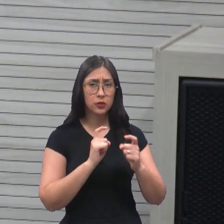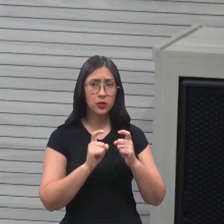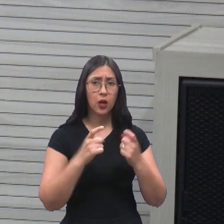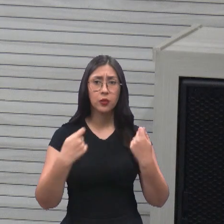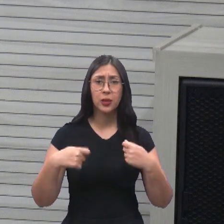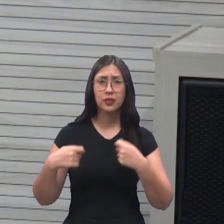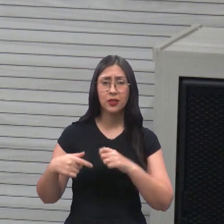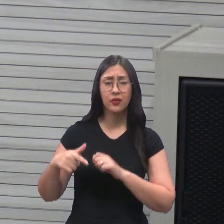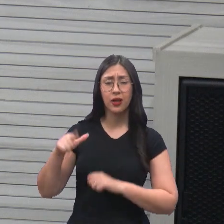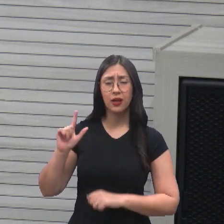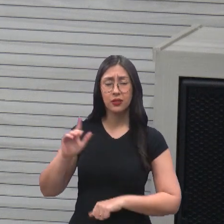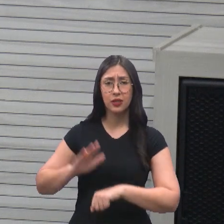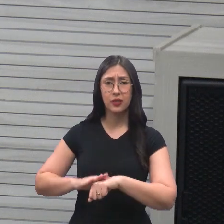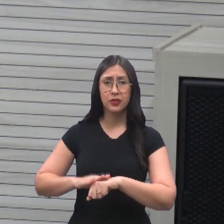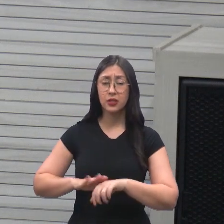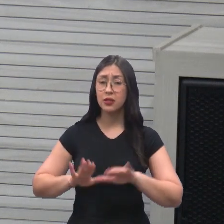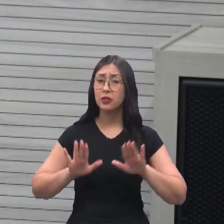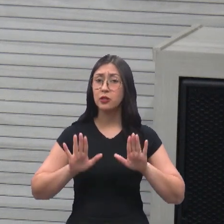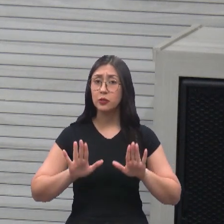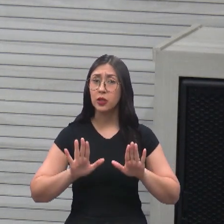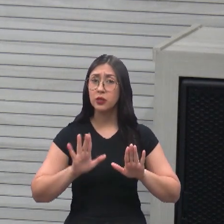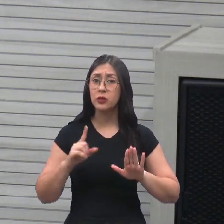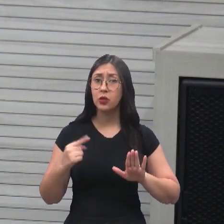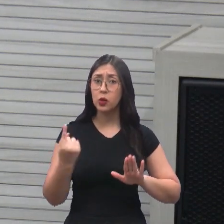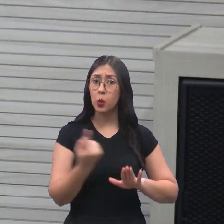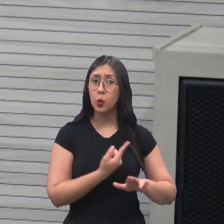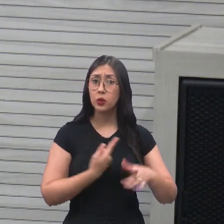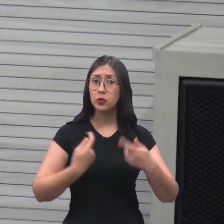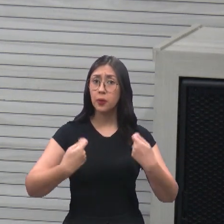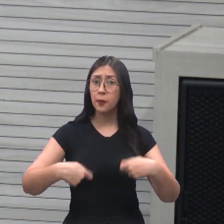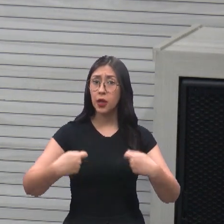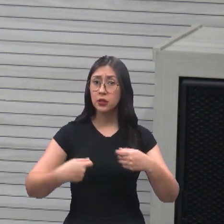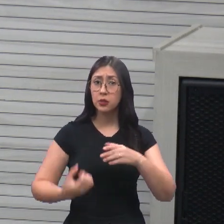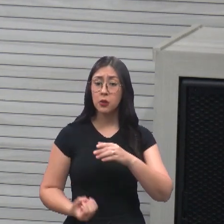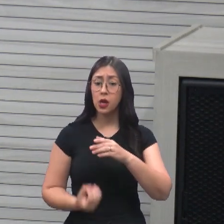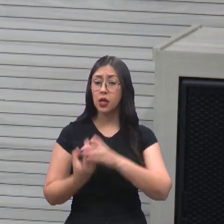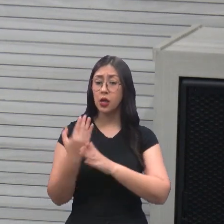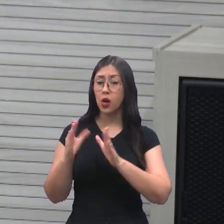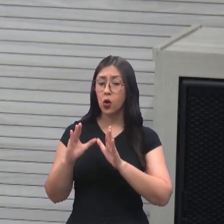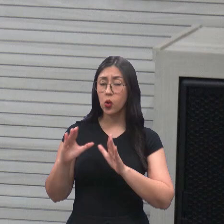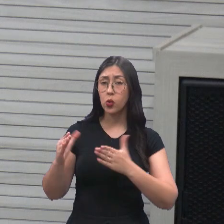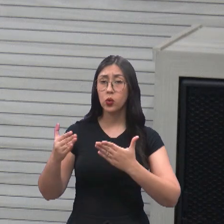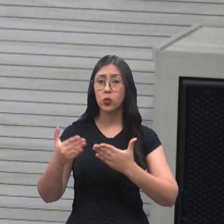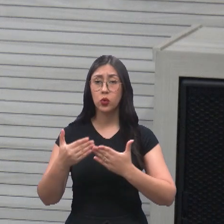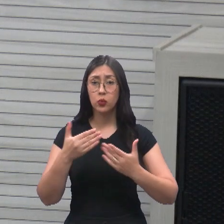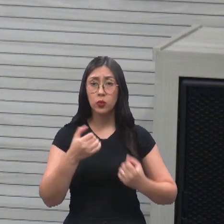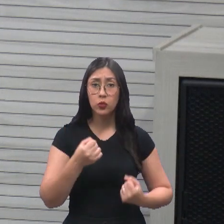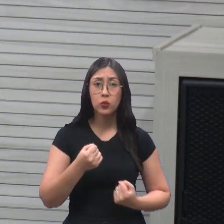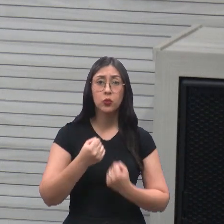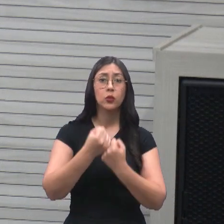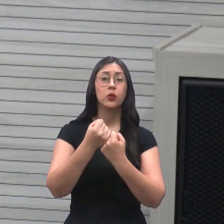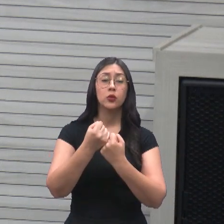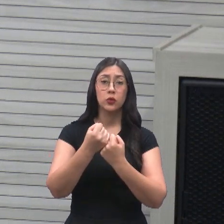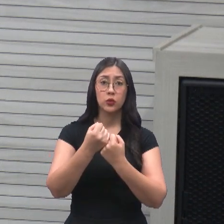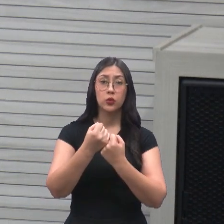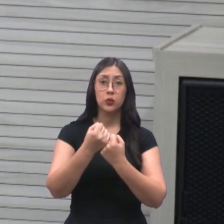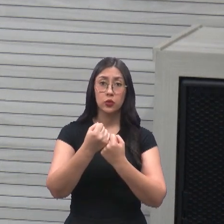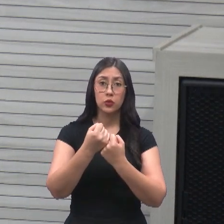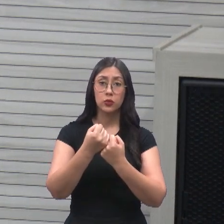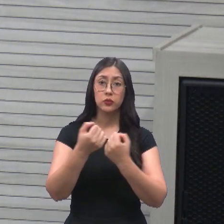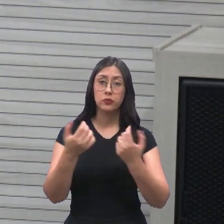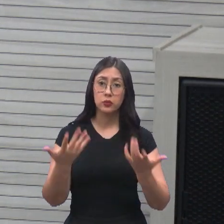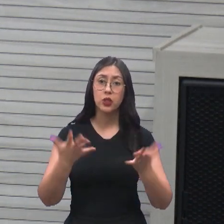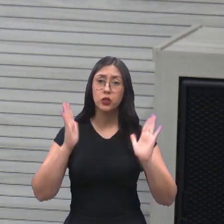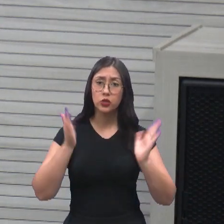anteriormente, mas estamos precisando criar a frente parlamentar que a gente até